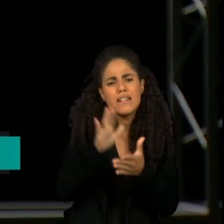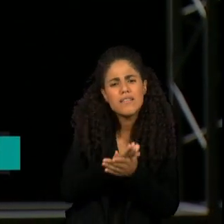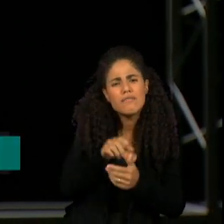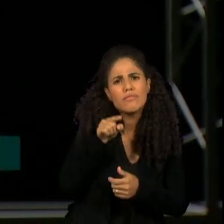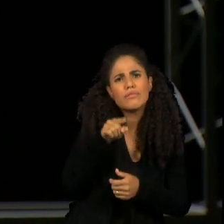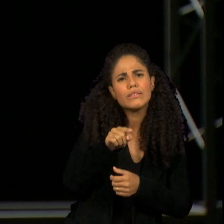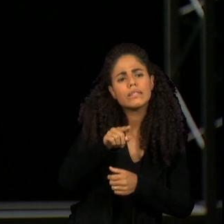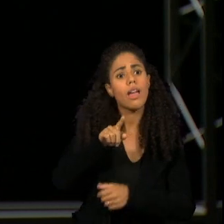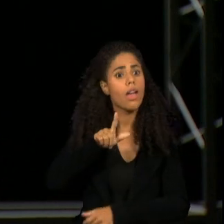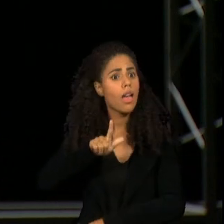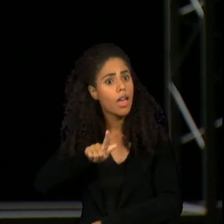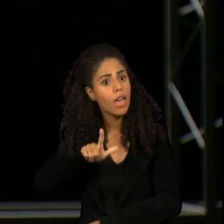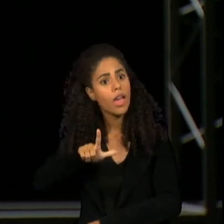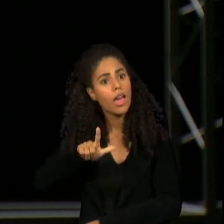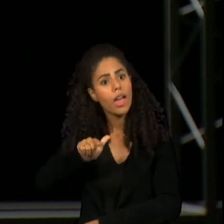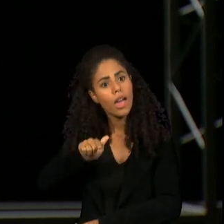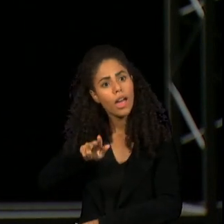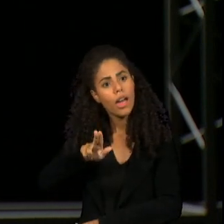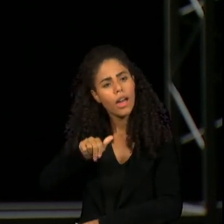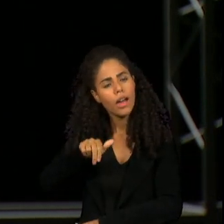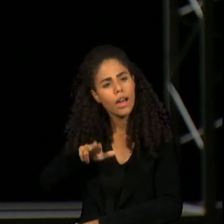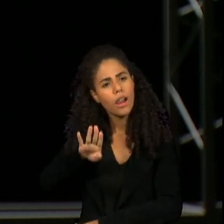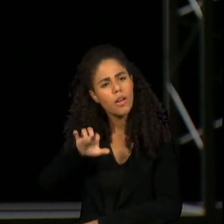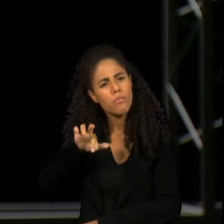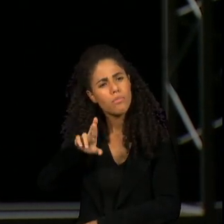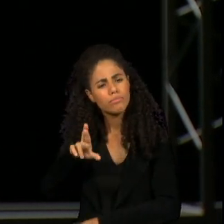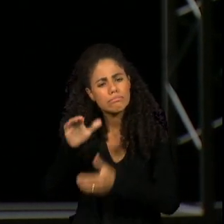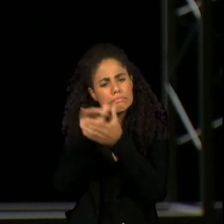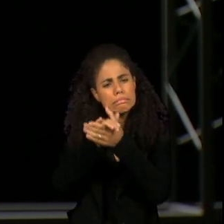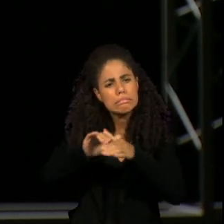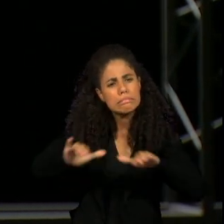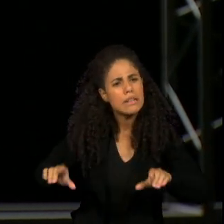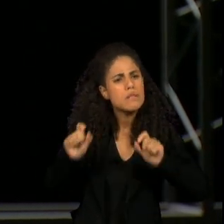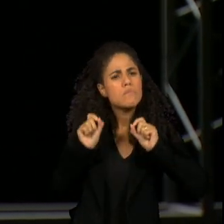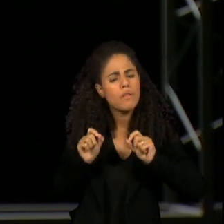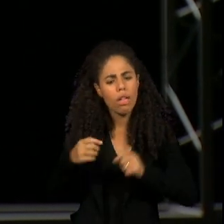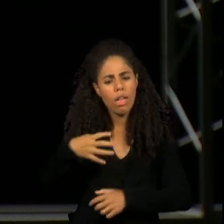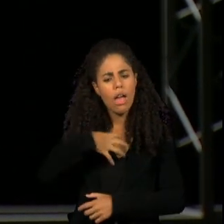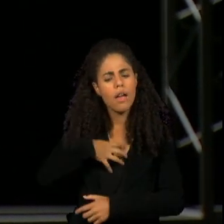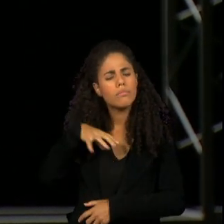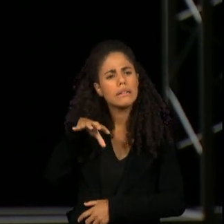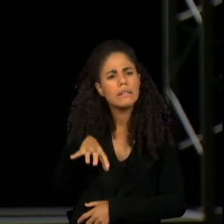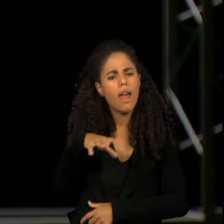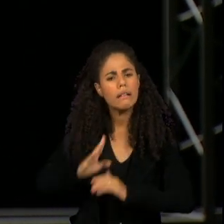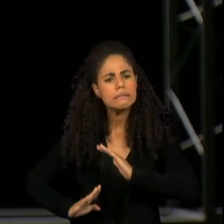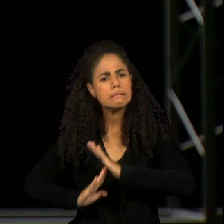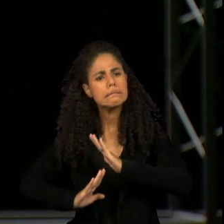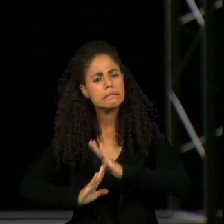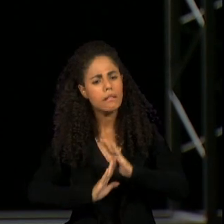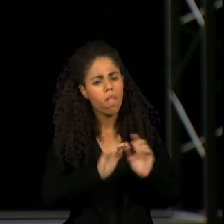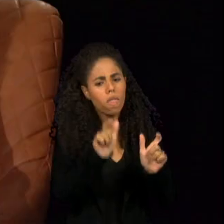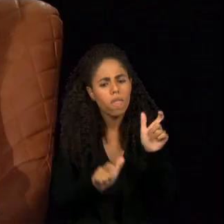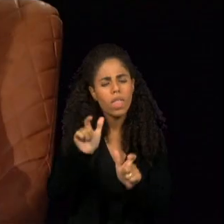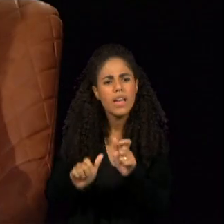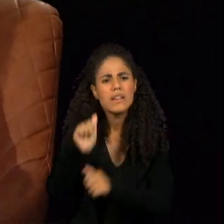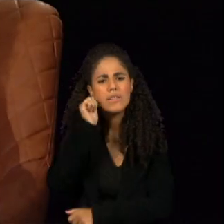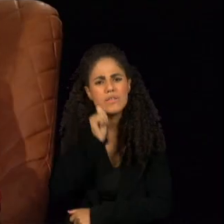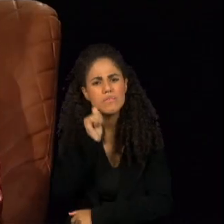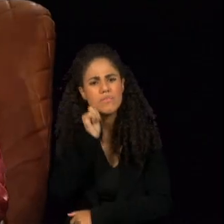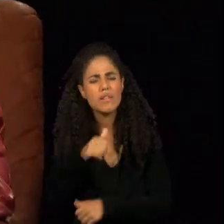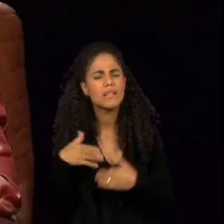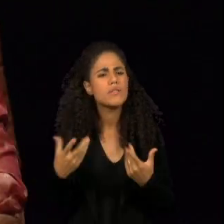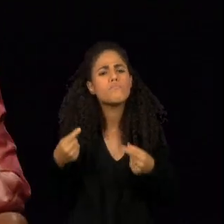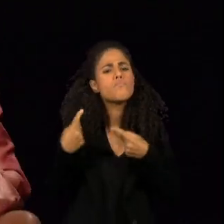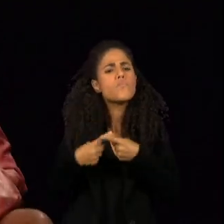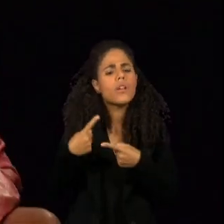separam. E você dizia que a Bahia limitava muito as mulheres. É por isso que você foi para o Rio de Janeiro?